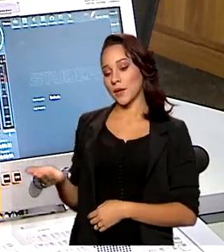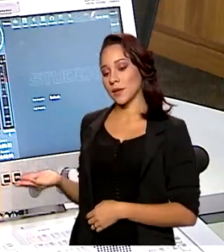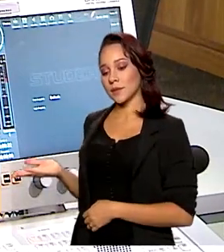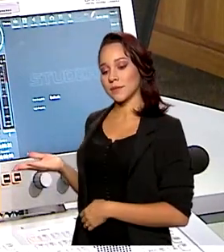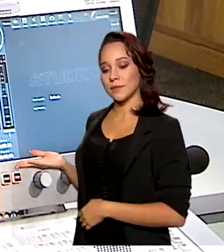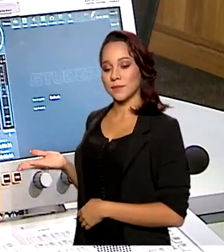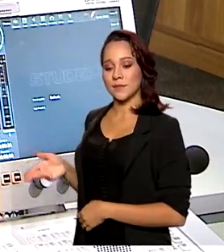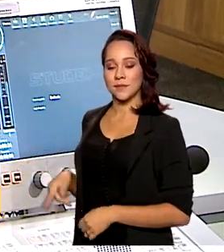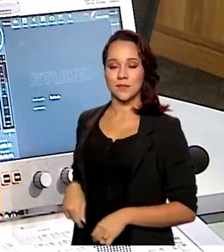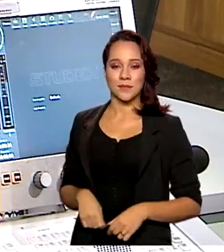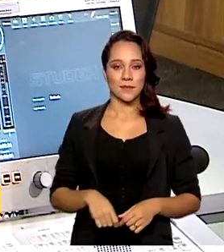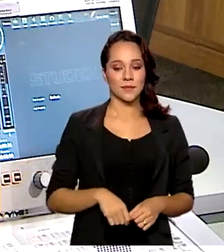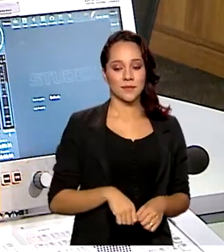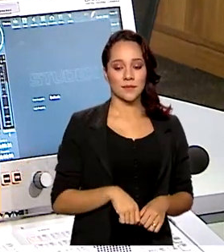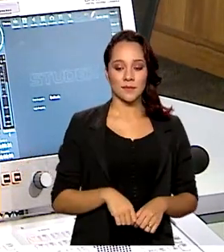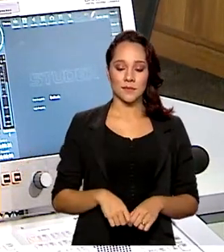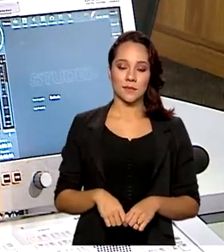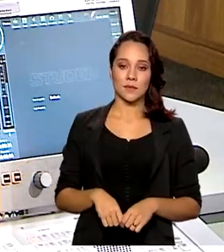voz.gov.br.